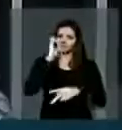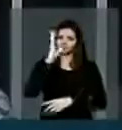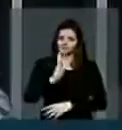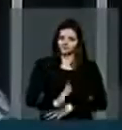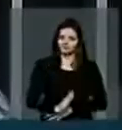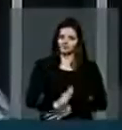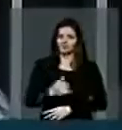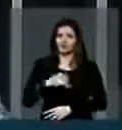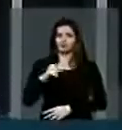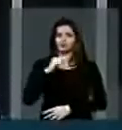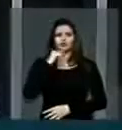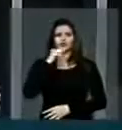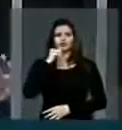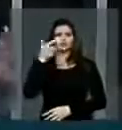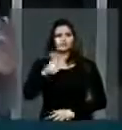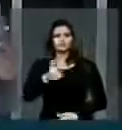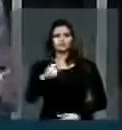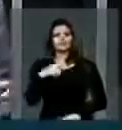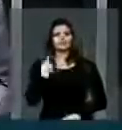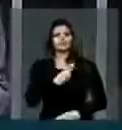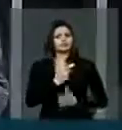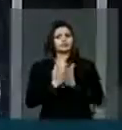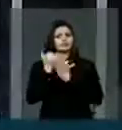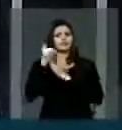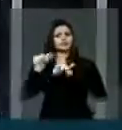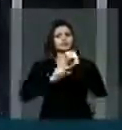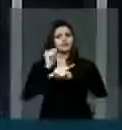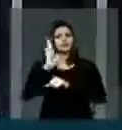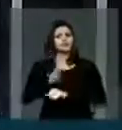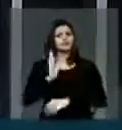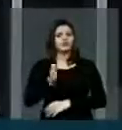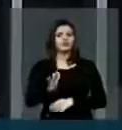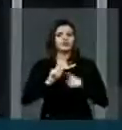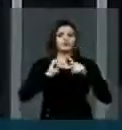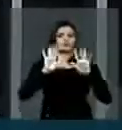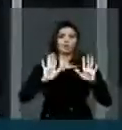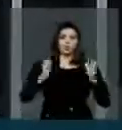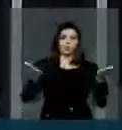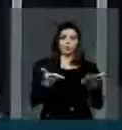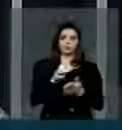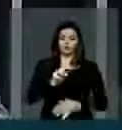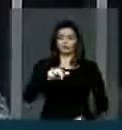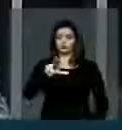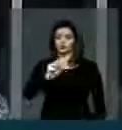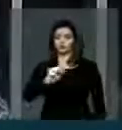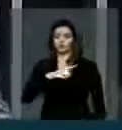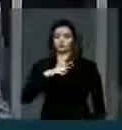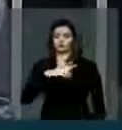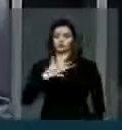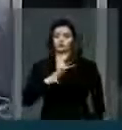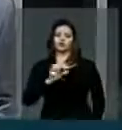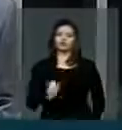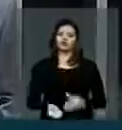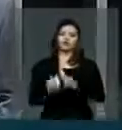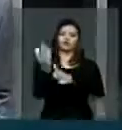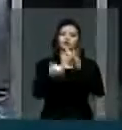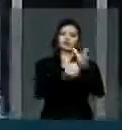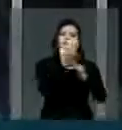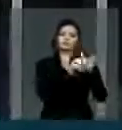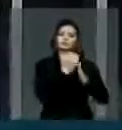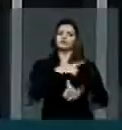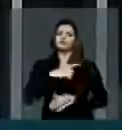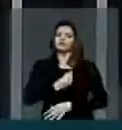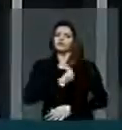país. Não há dúvida que avançamos muito nos últimos anos. Hoje, o SUS está estabelecido em todos os municípios